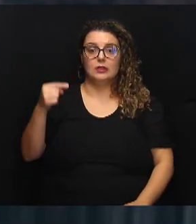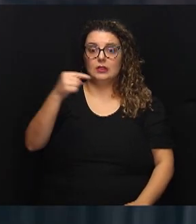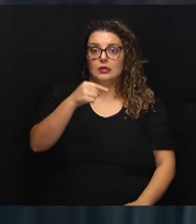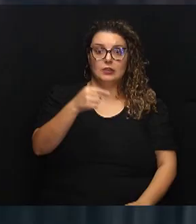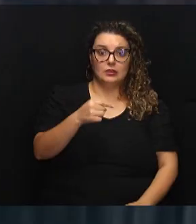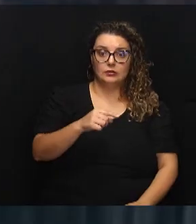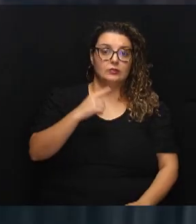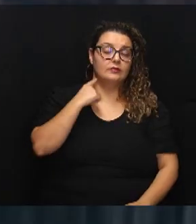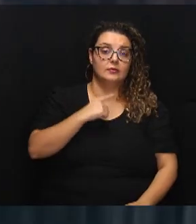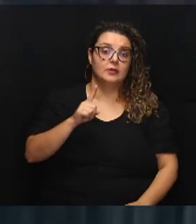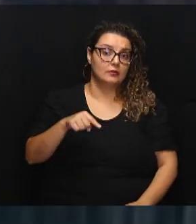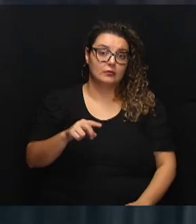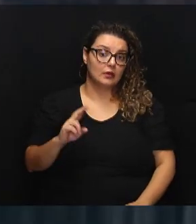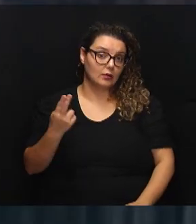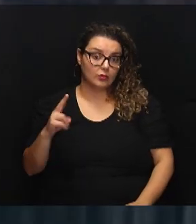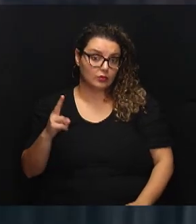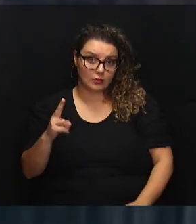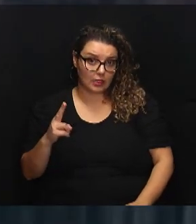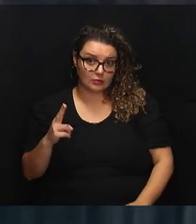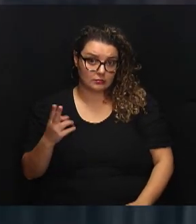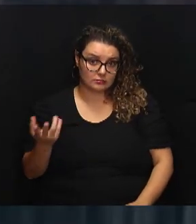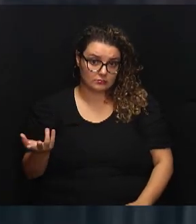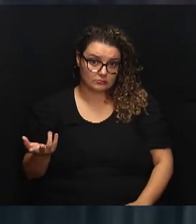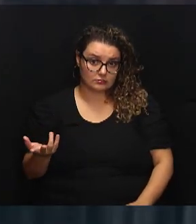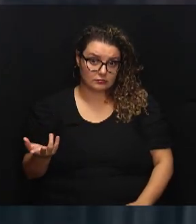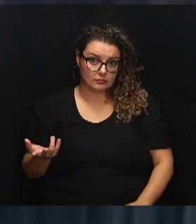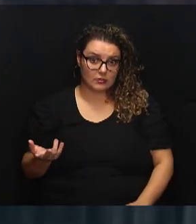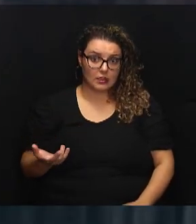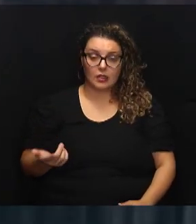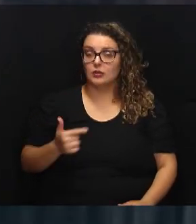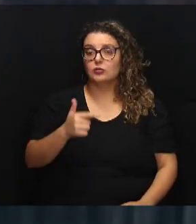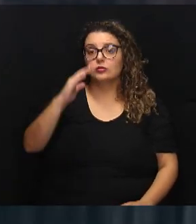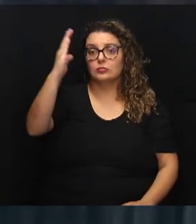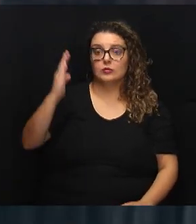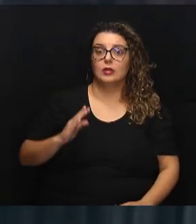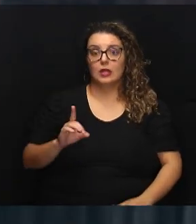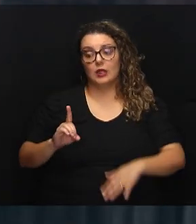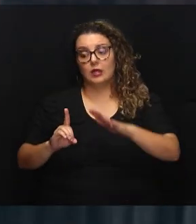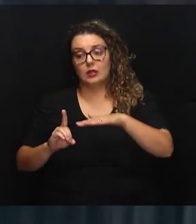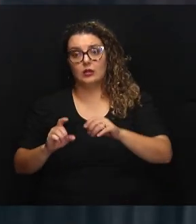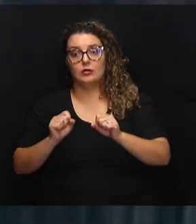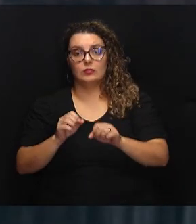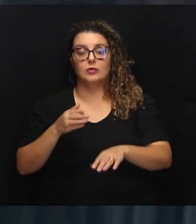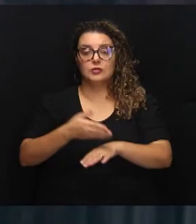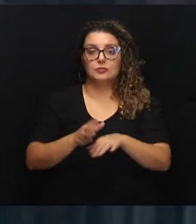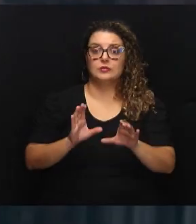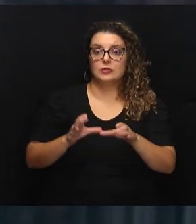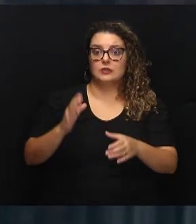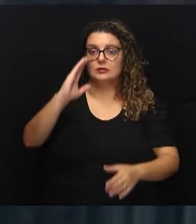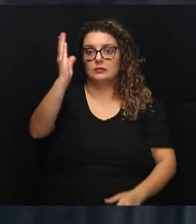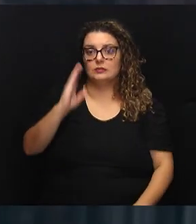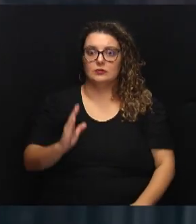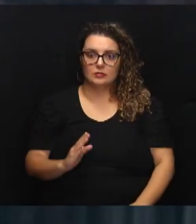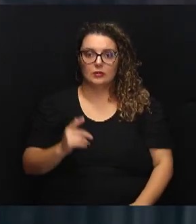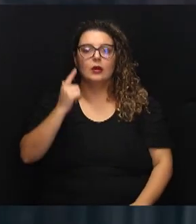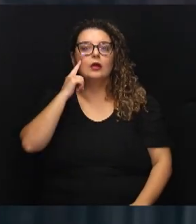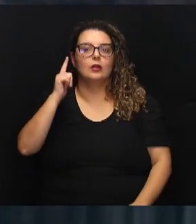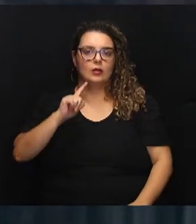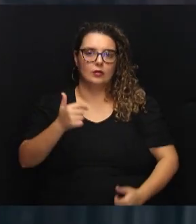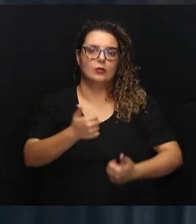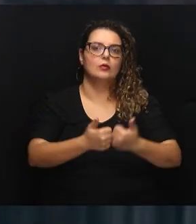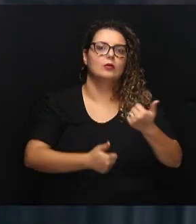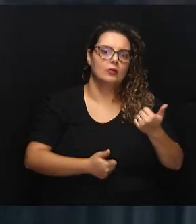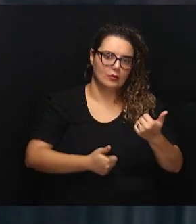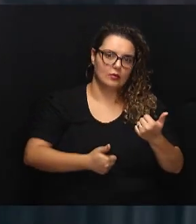jogador brasileiro para você falar assim: "Ah, esse é ídolo e dá para jogar na seleção". Claro que no futebol brasileiro tem